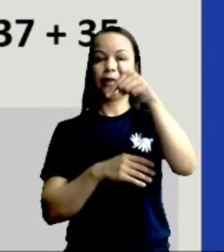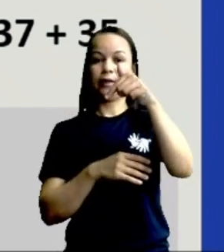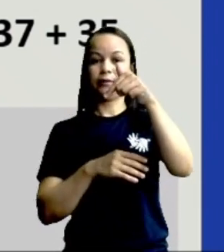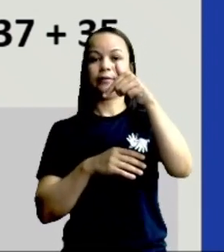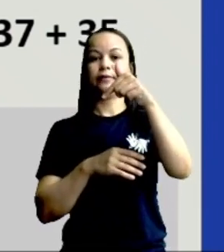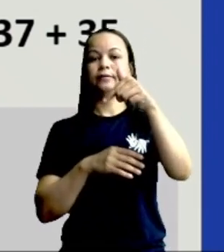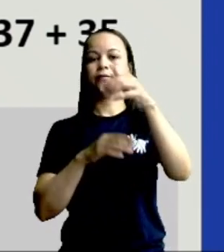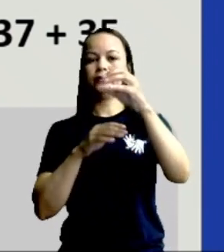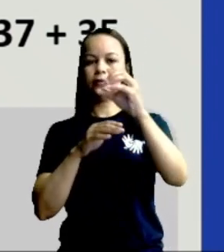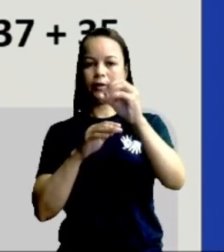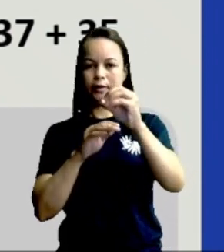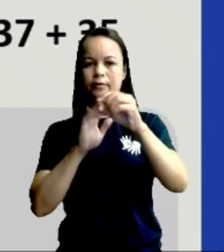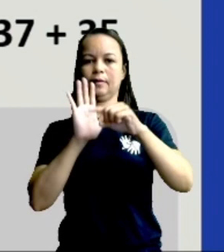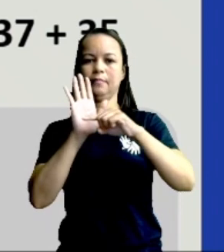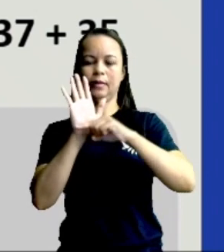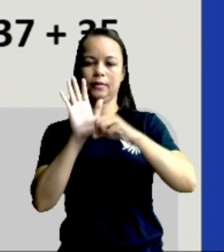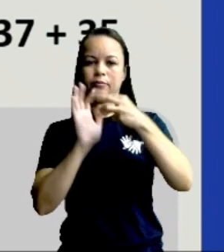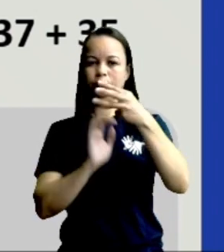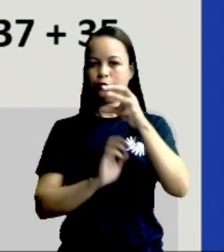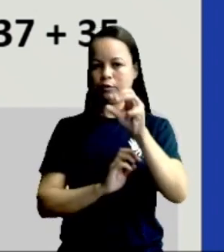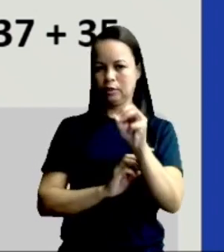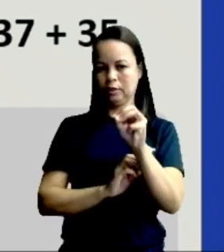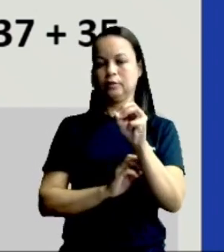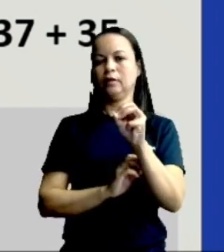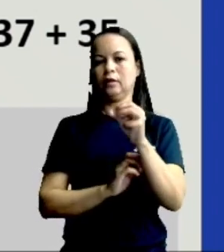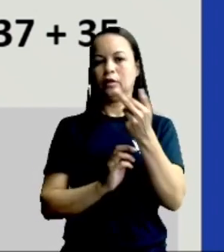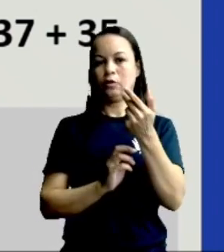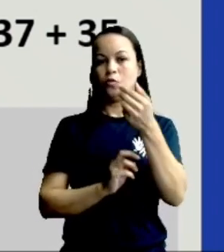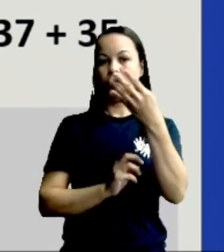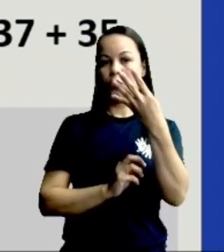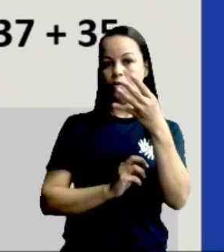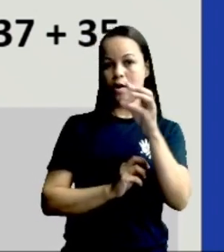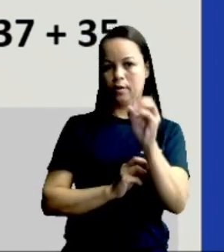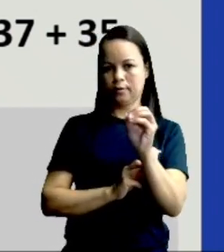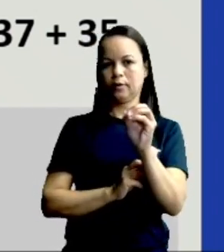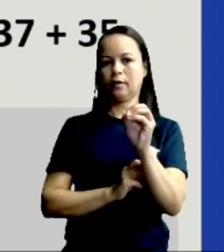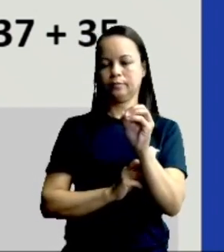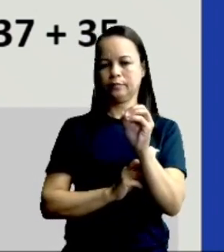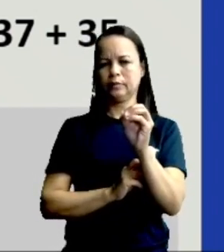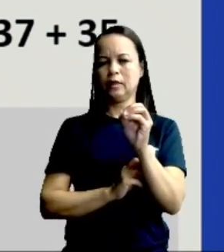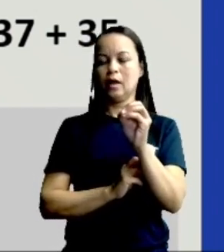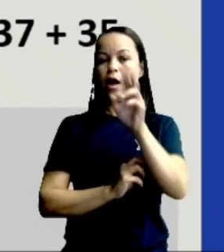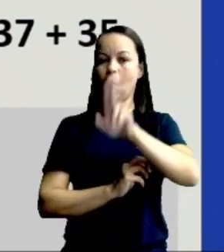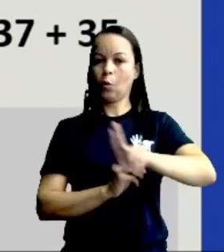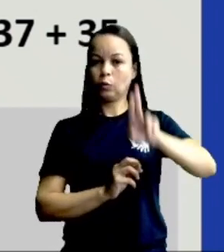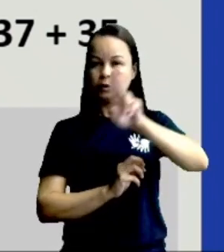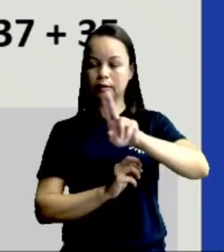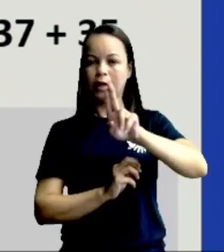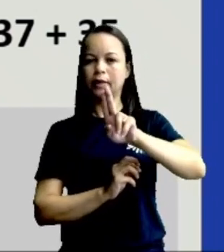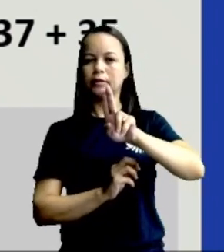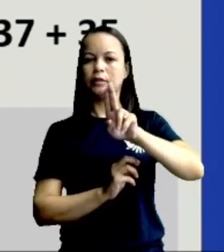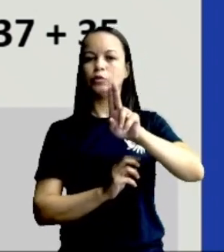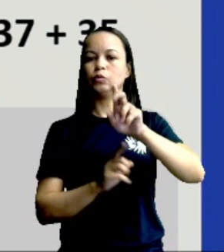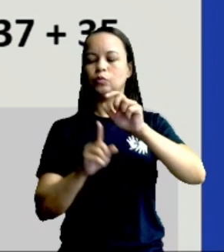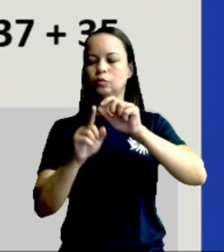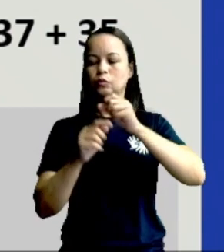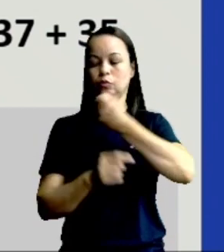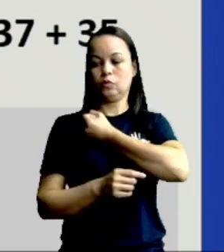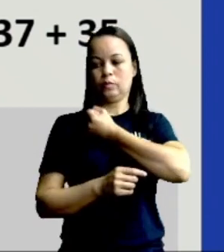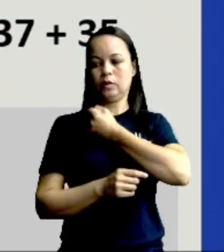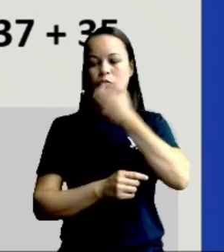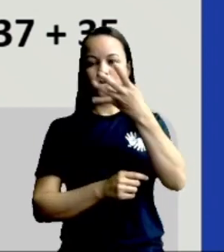menos 30, tá? Fica com 40. Agora eu vou pegar a unidade do número 35, que é o 5, subtrair